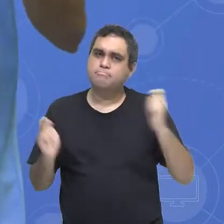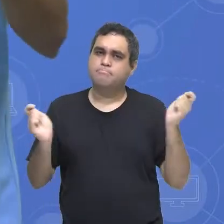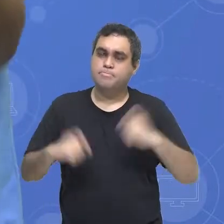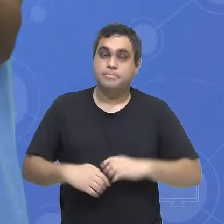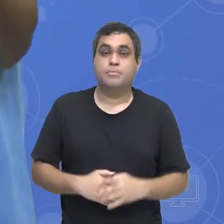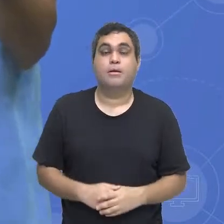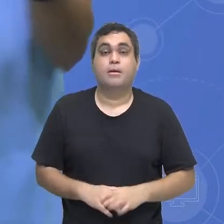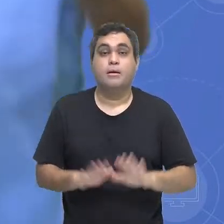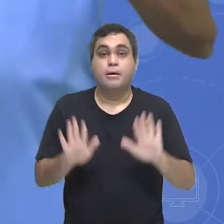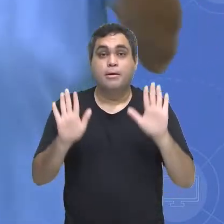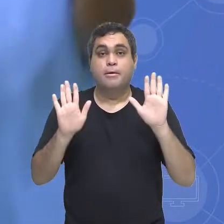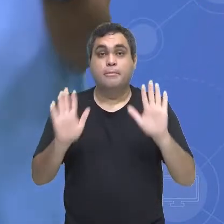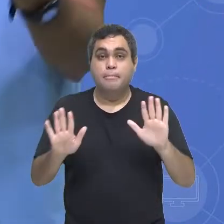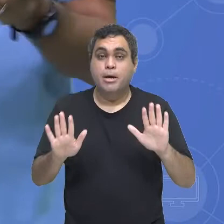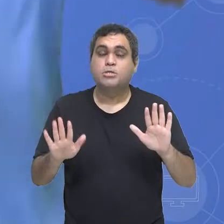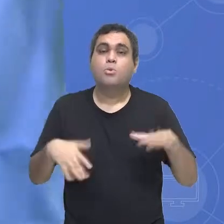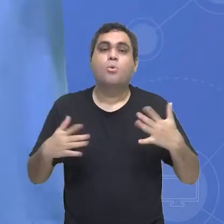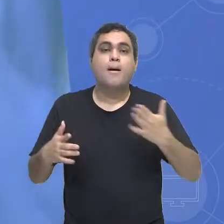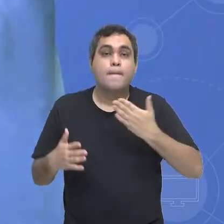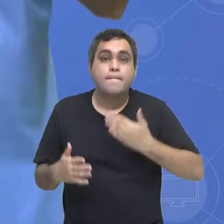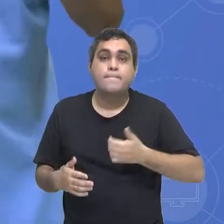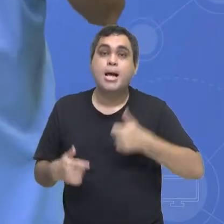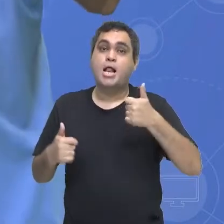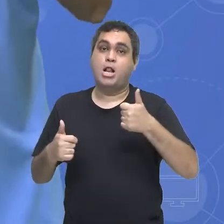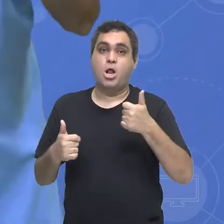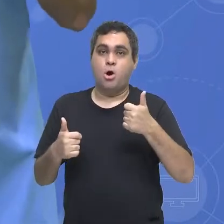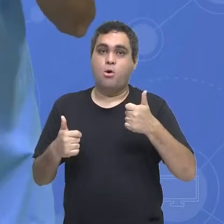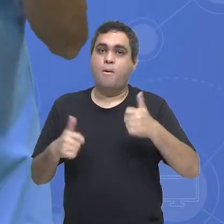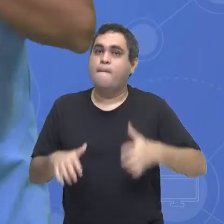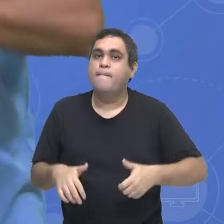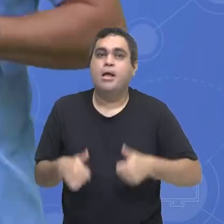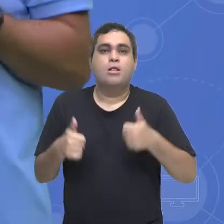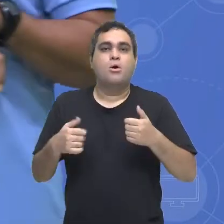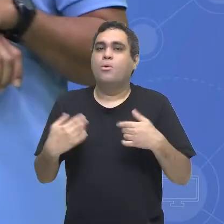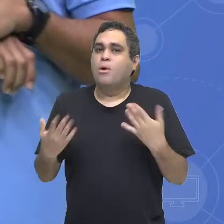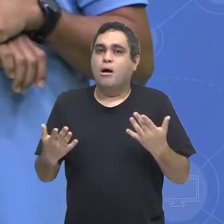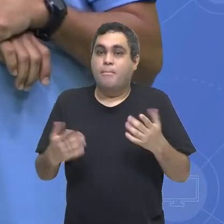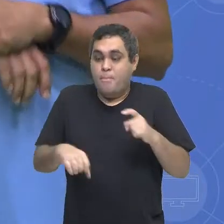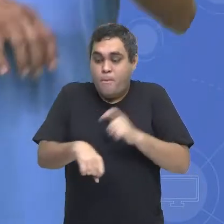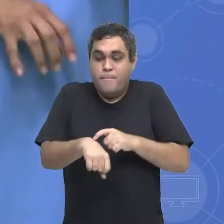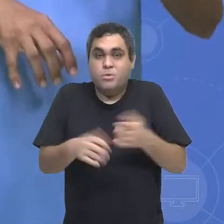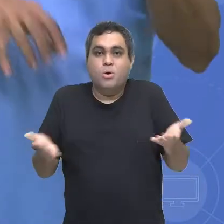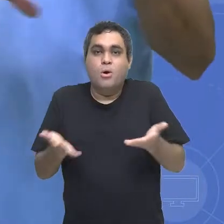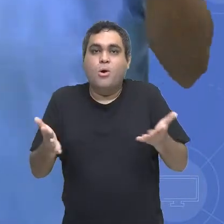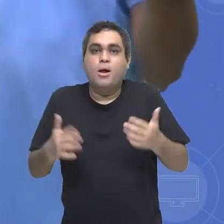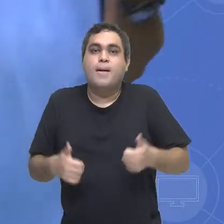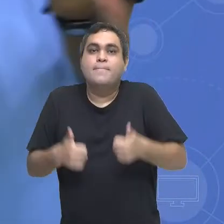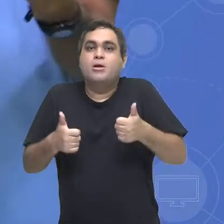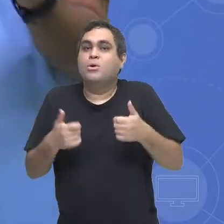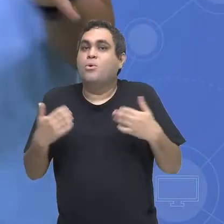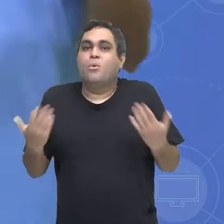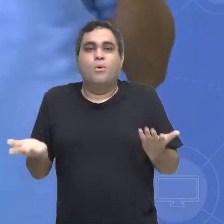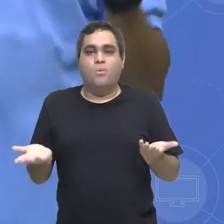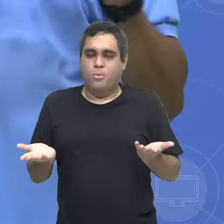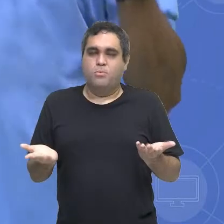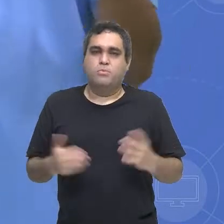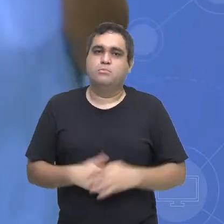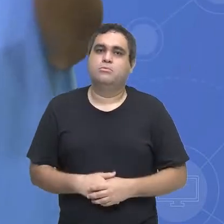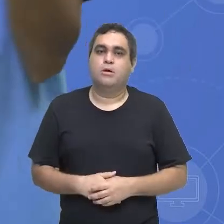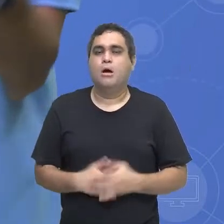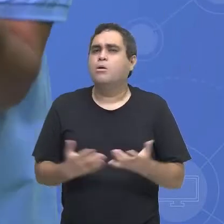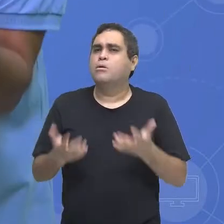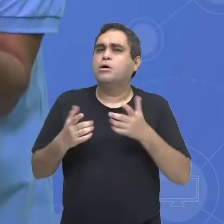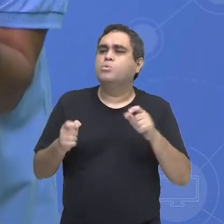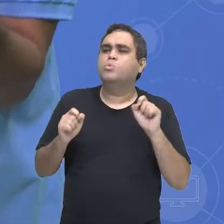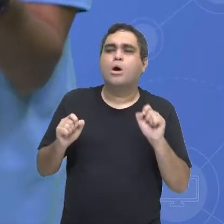professor. Mas qual é a mais apropriada para esse momento no qual eu estou agora? Para esse momento que eu estou vivendo. O que eu